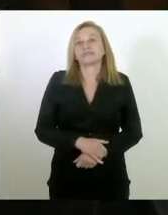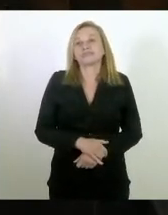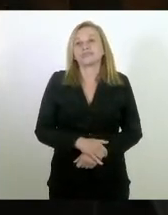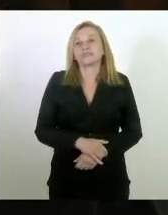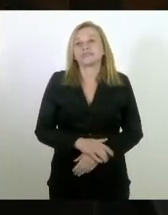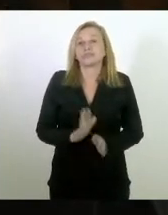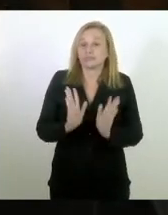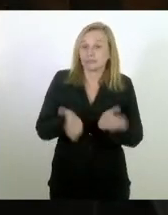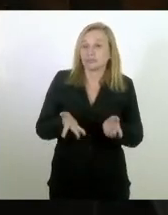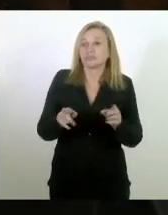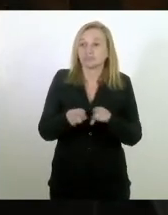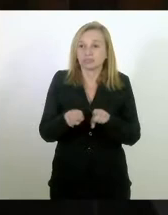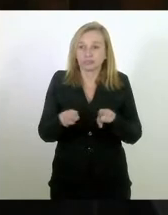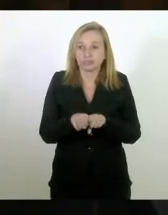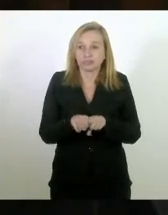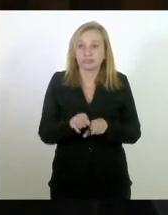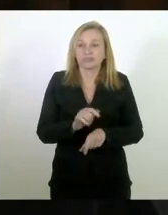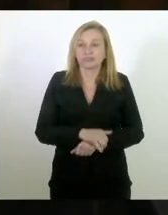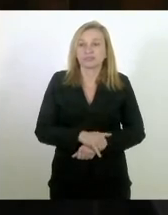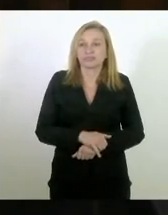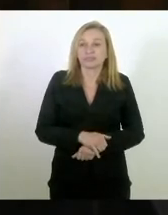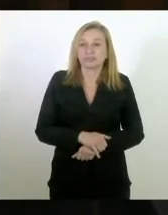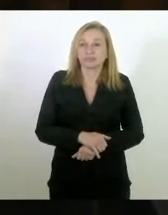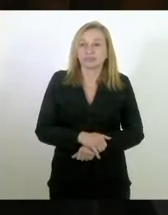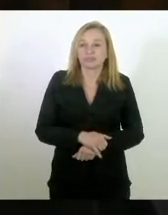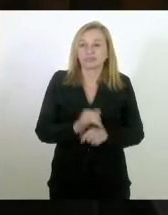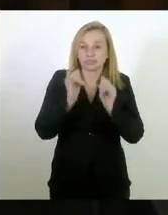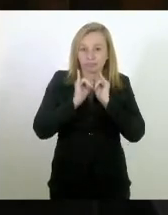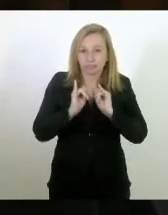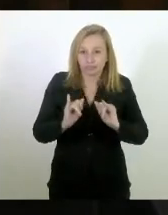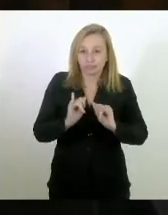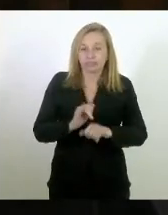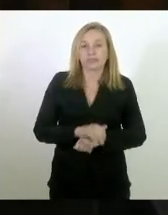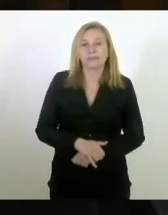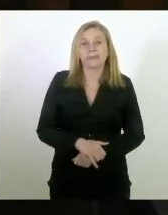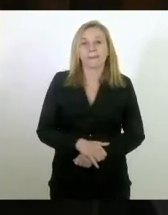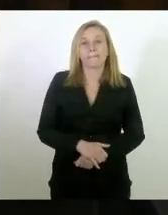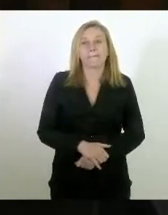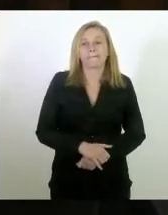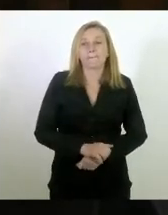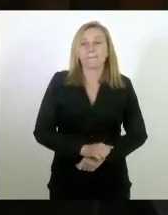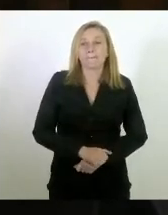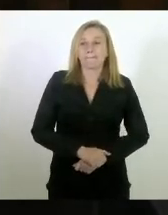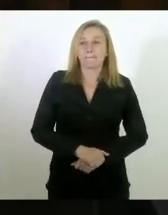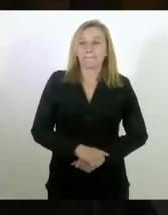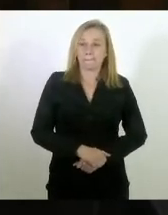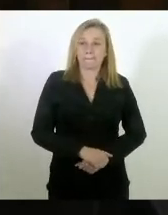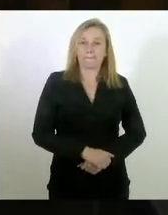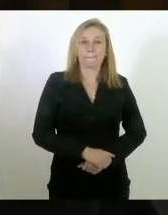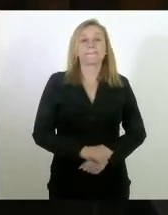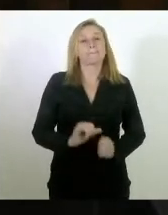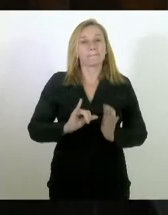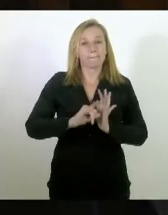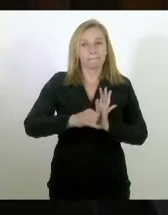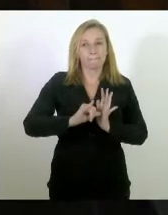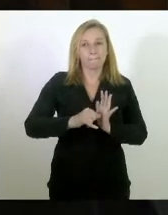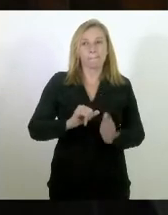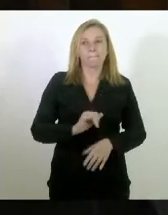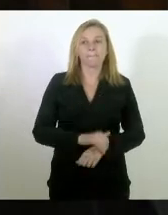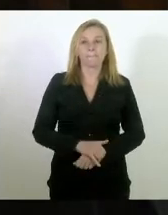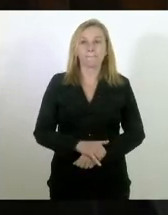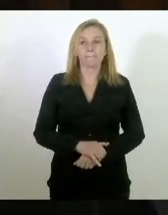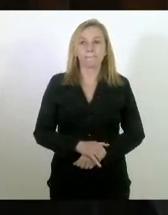hoje também e vá publicada Oi tá publicado no Diário Oficial